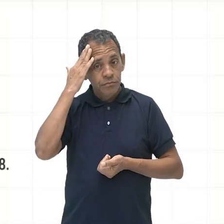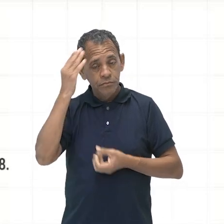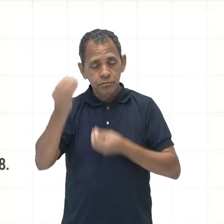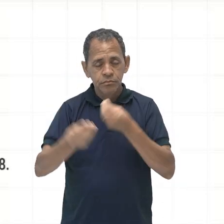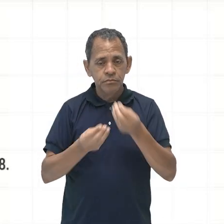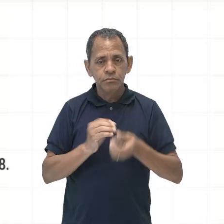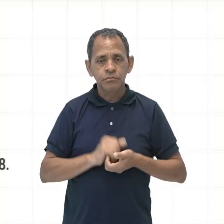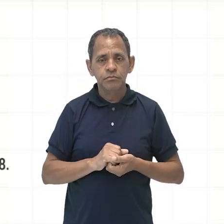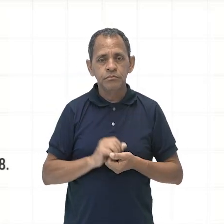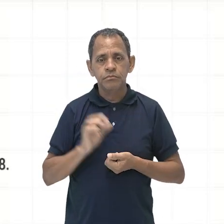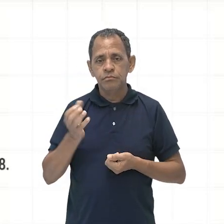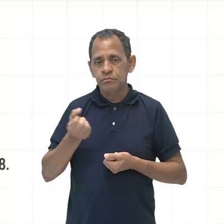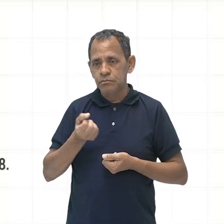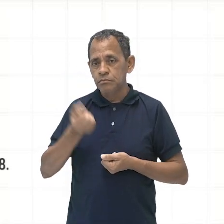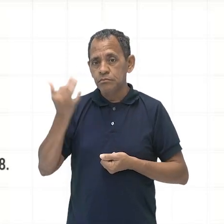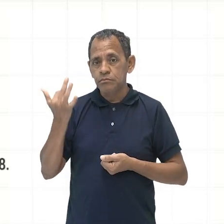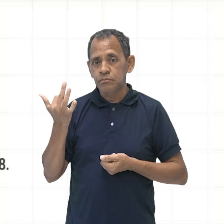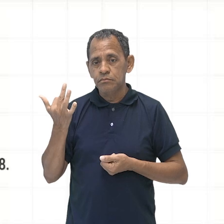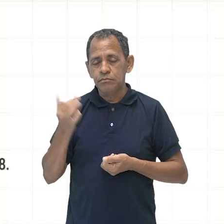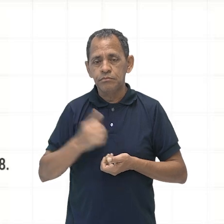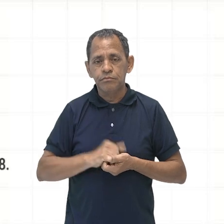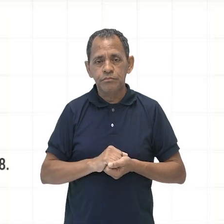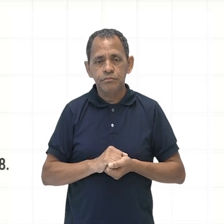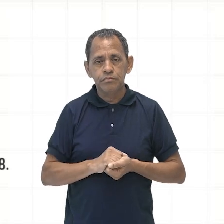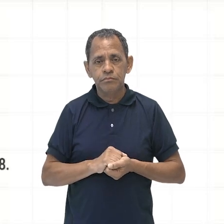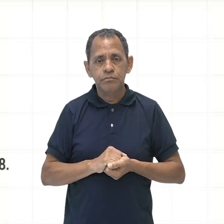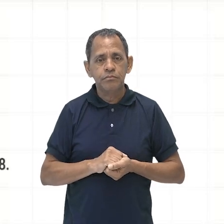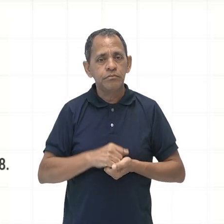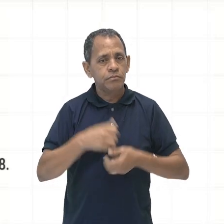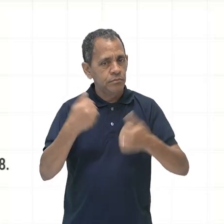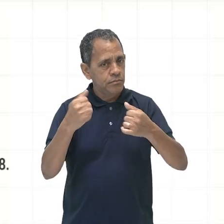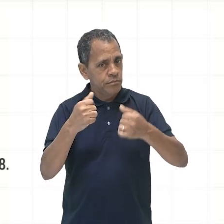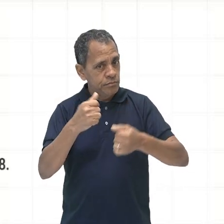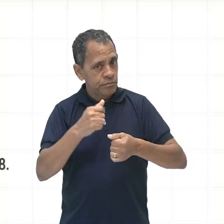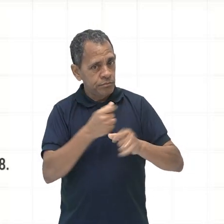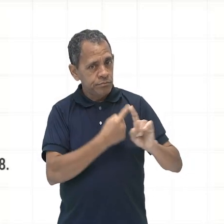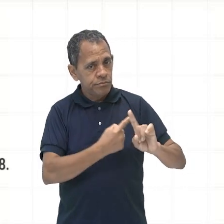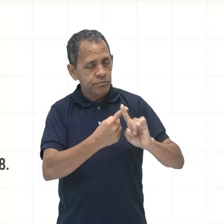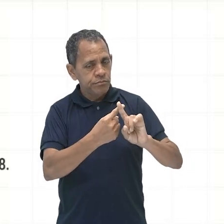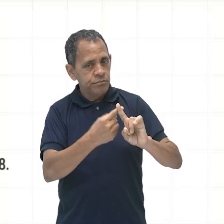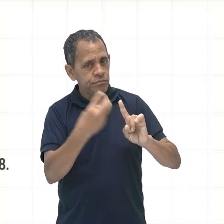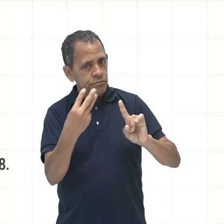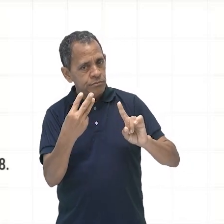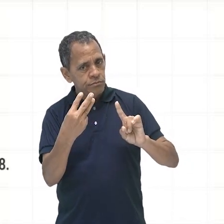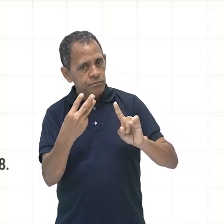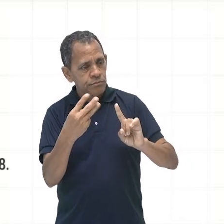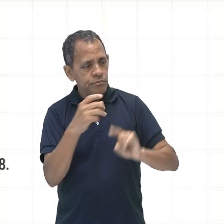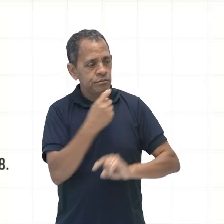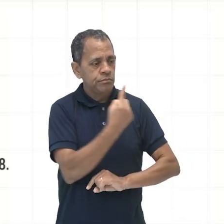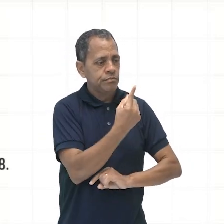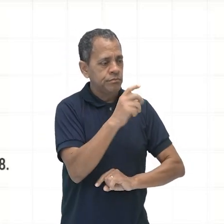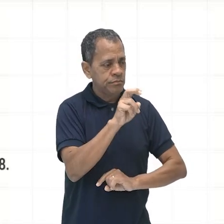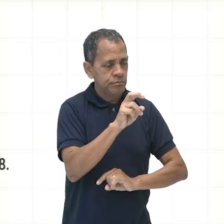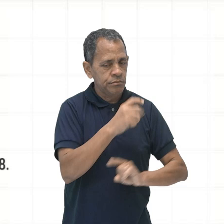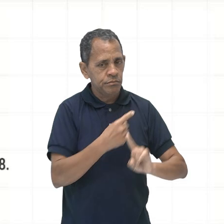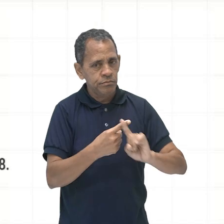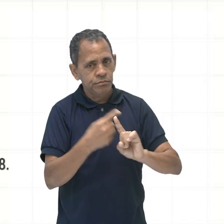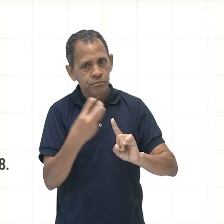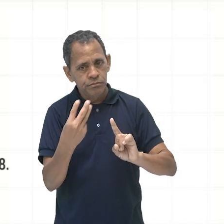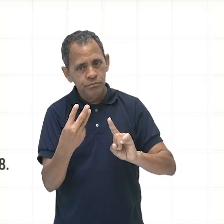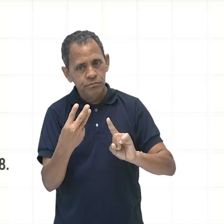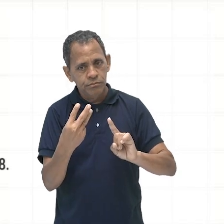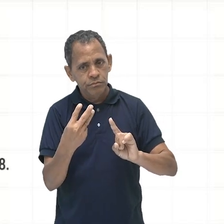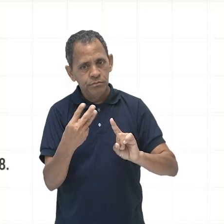esse 15? Né? A gente pode pensar, eu tenho que multiplicar o 15 por 3. Porque se eu multiplicar o 15